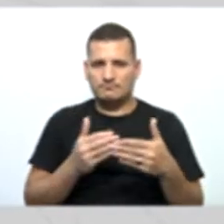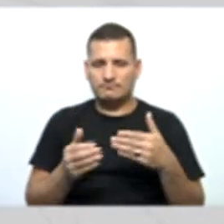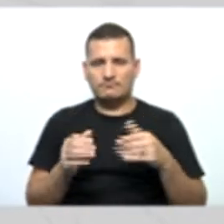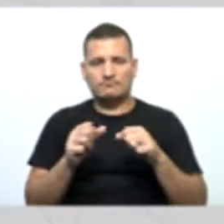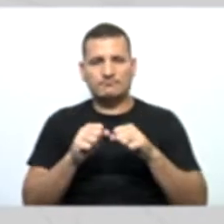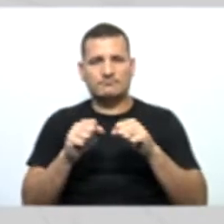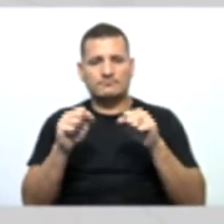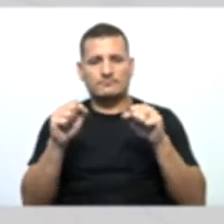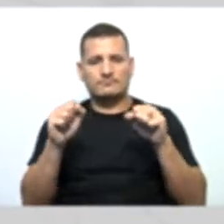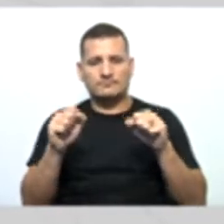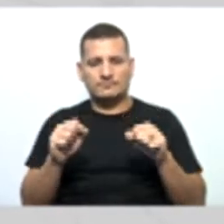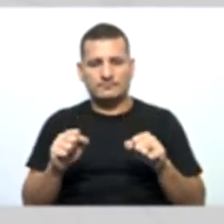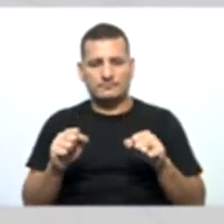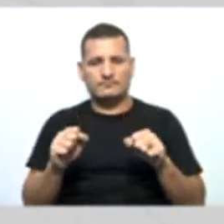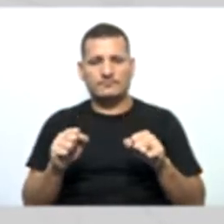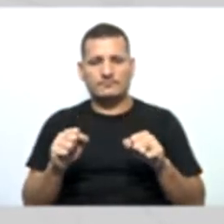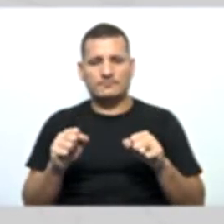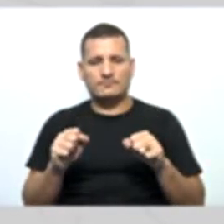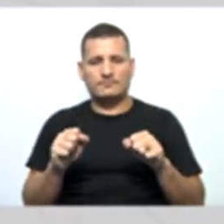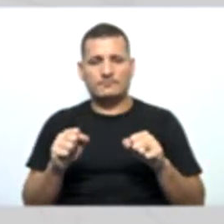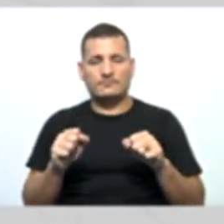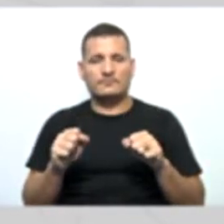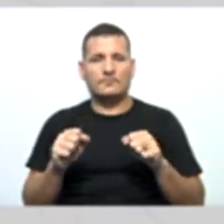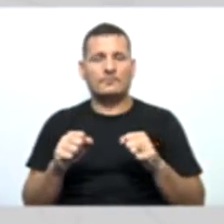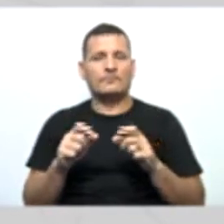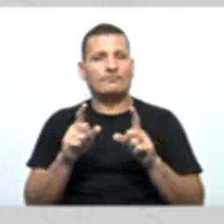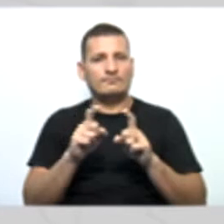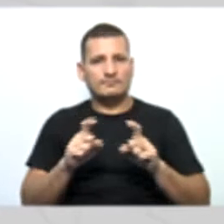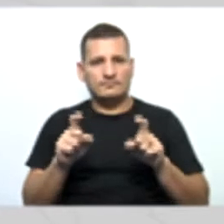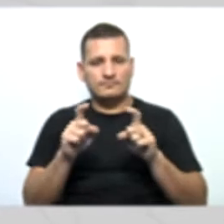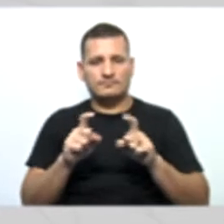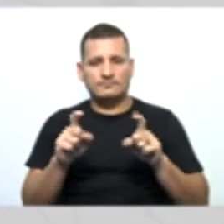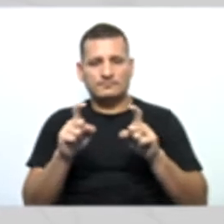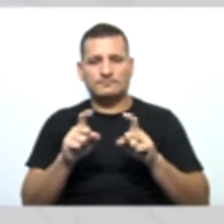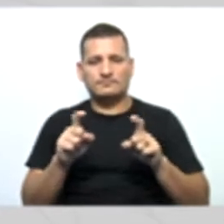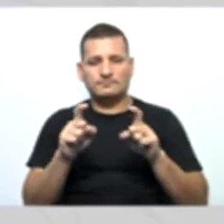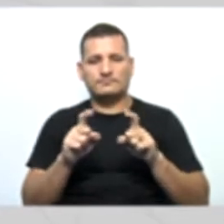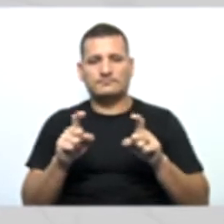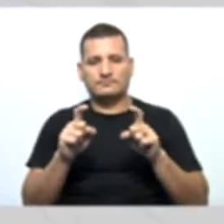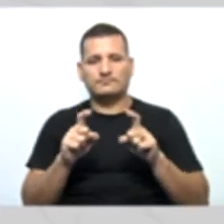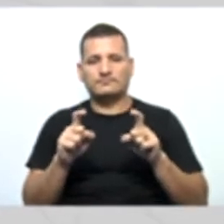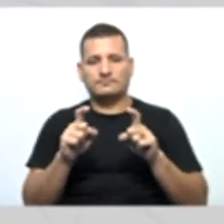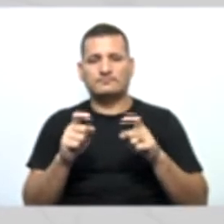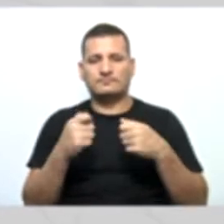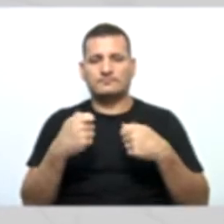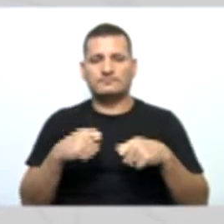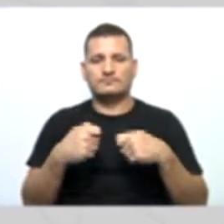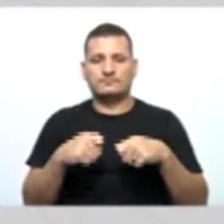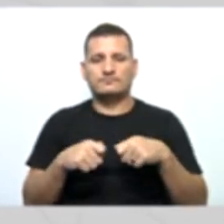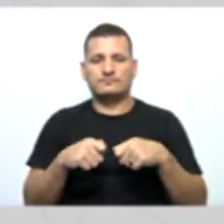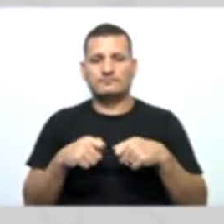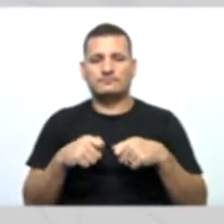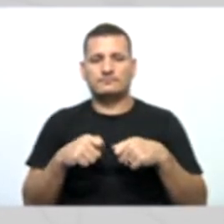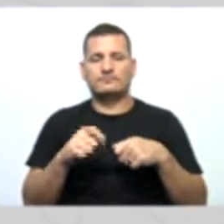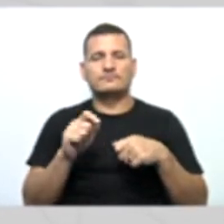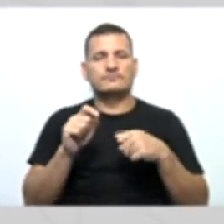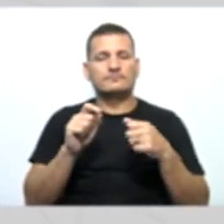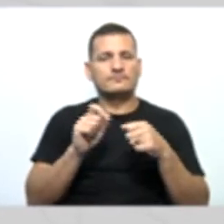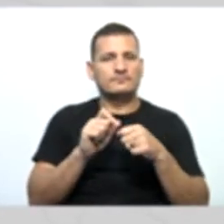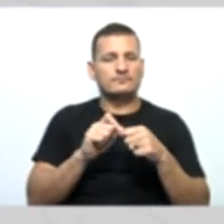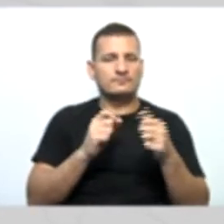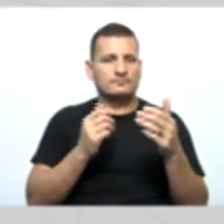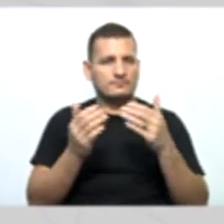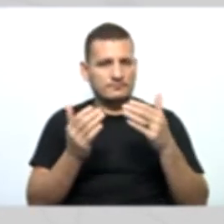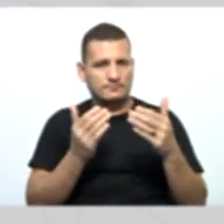no nosso caso específico, os sistemas computacionais de informação, faz-se necessário procedimentos de análise